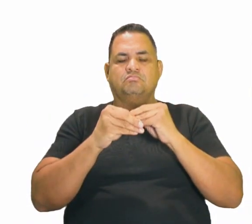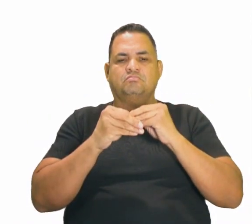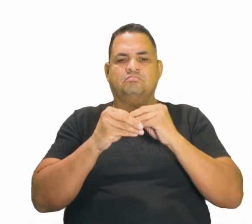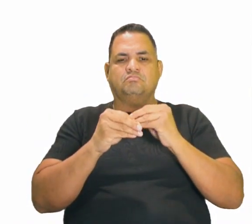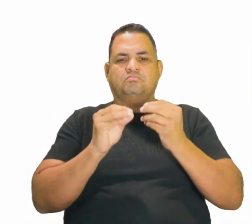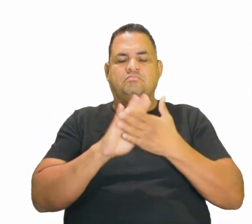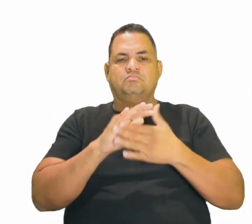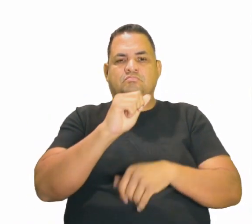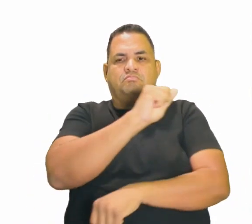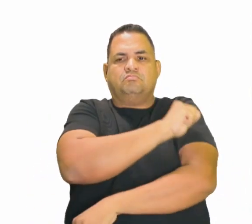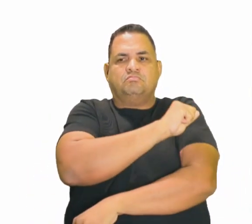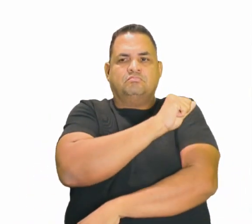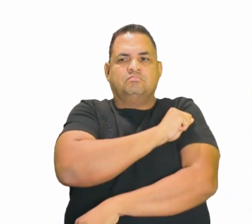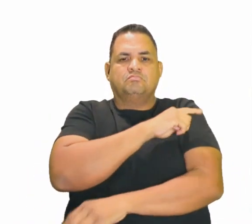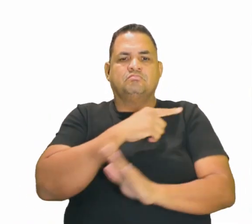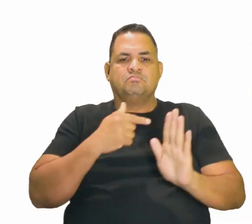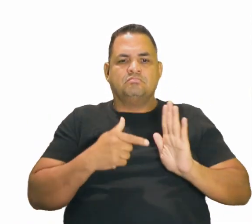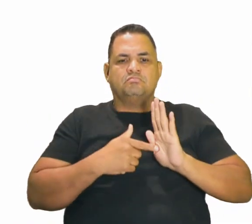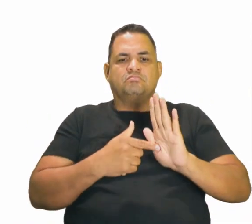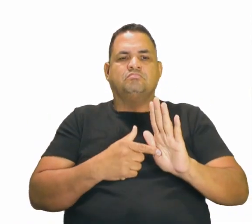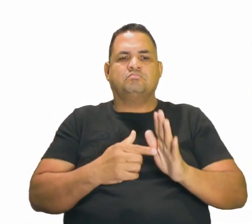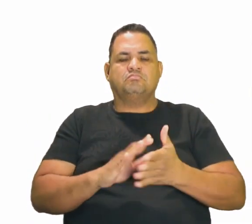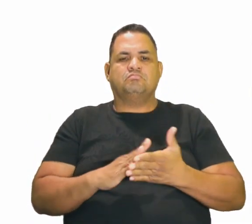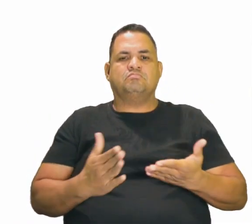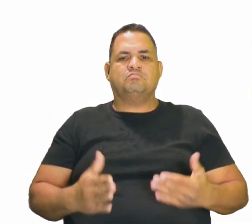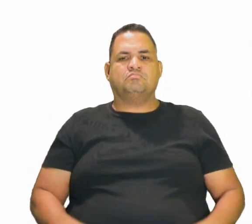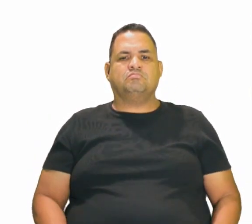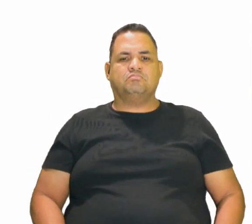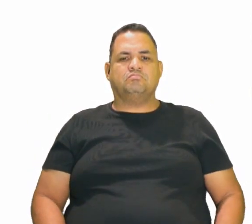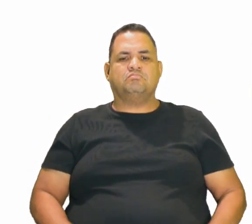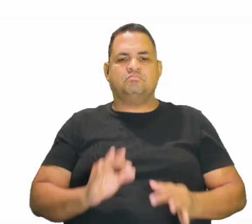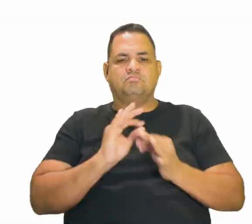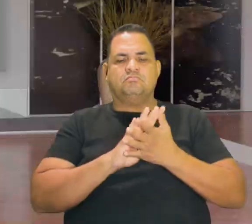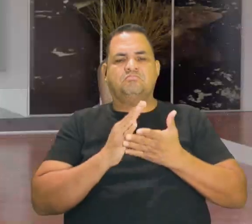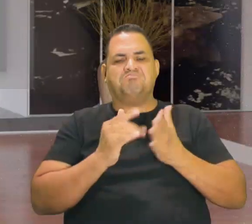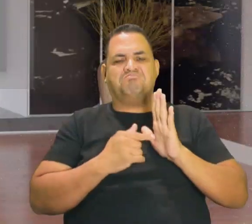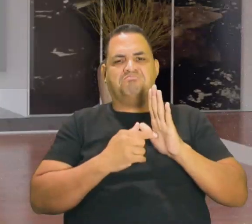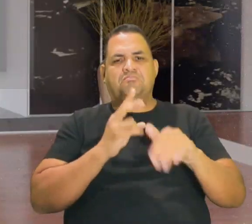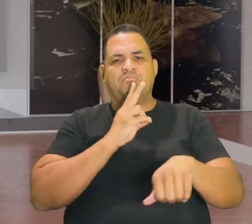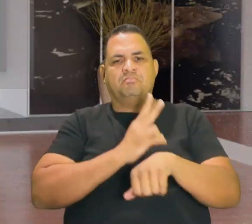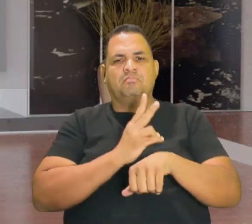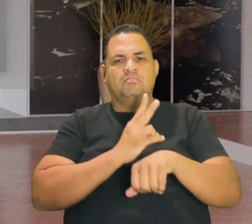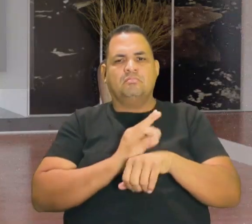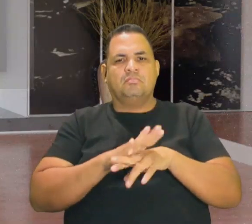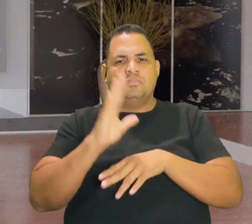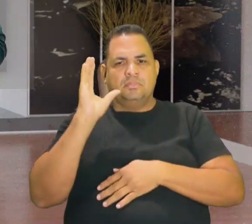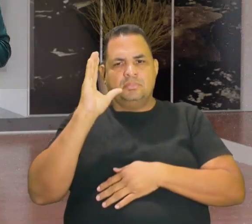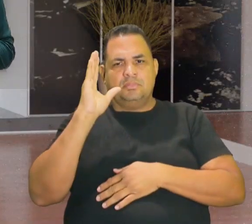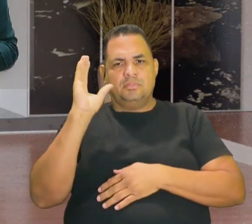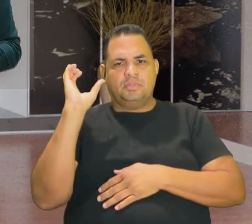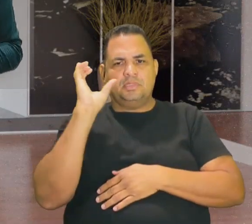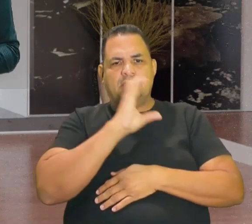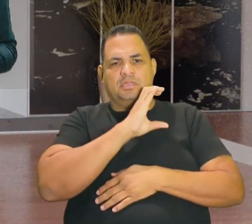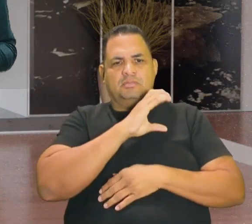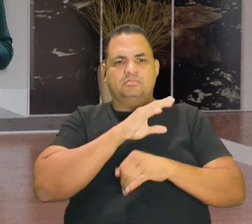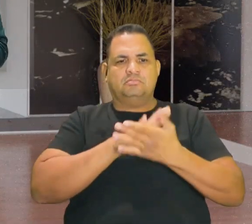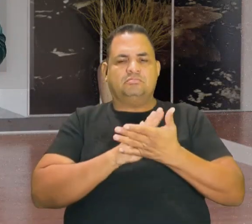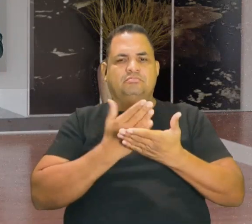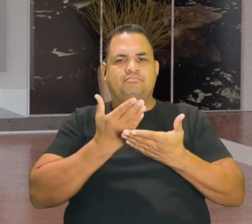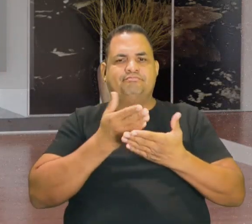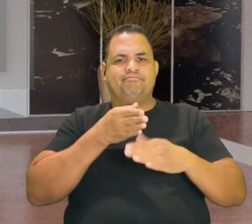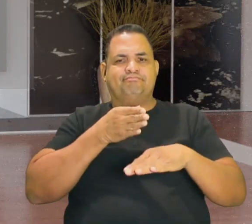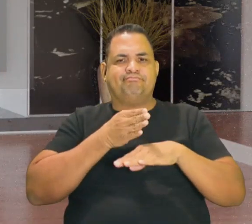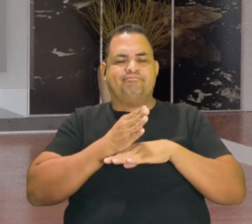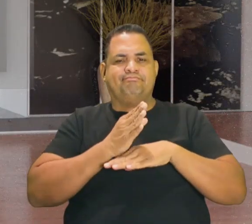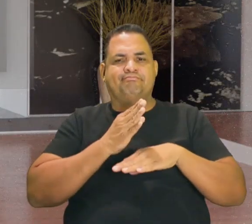então estudante sempre eu trago o material complementar forma de vídeo que é mais rápido para vocês é acessarem no